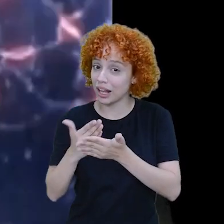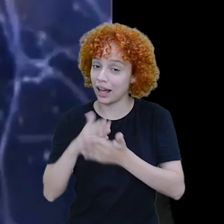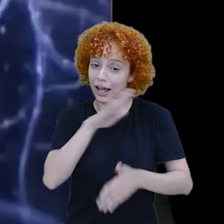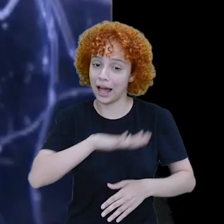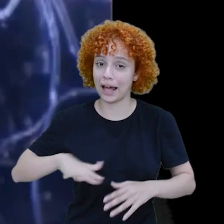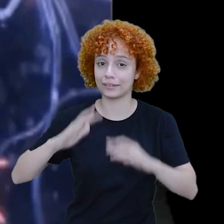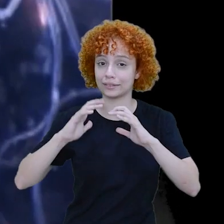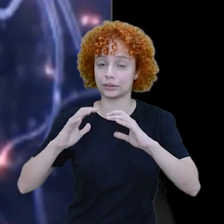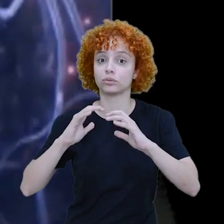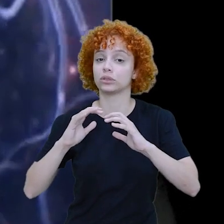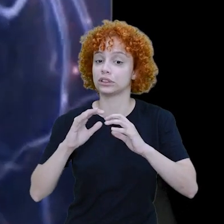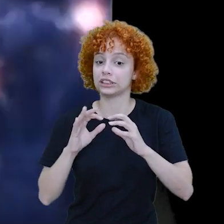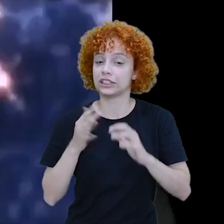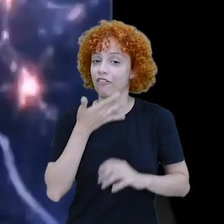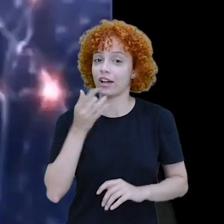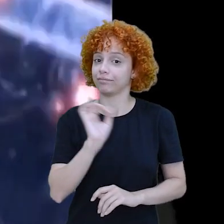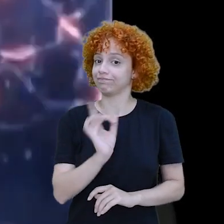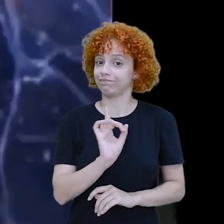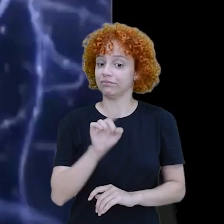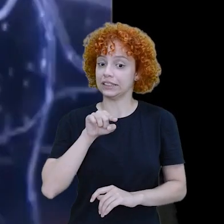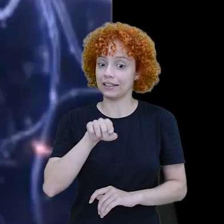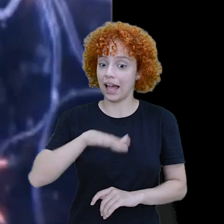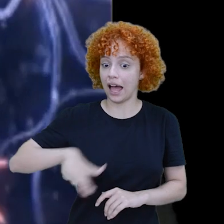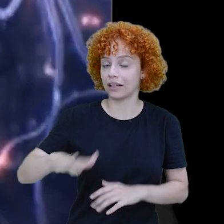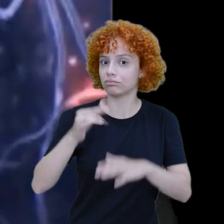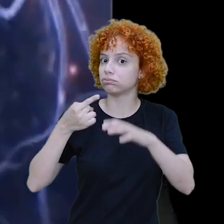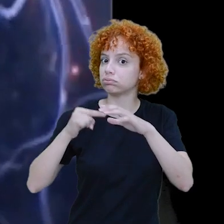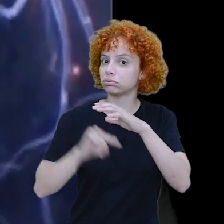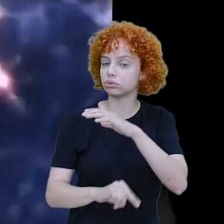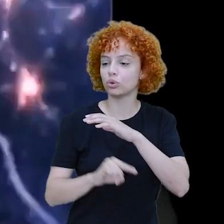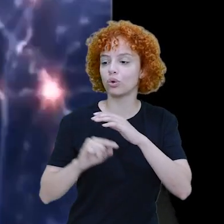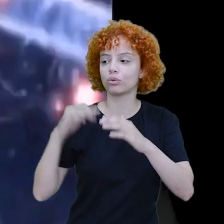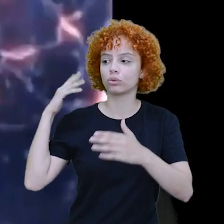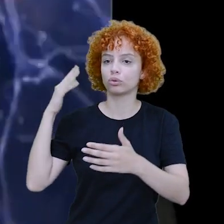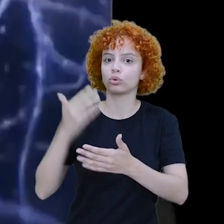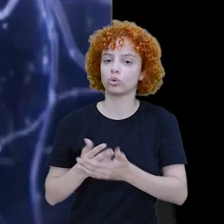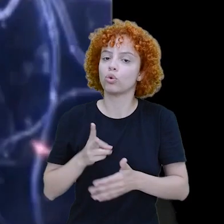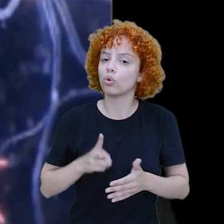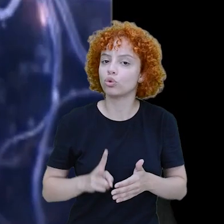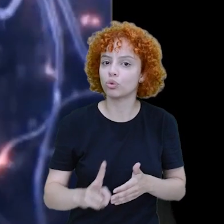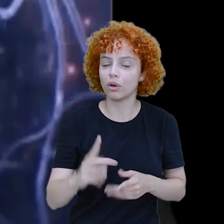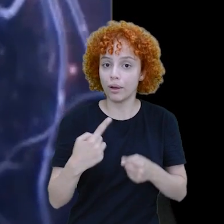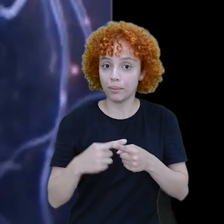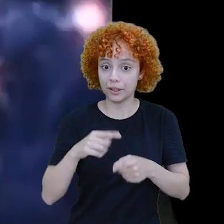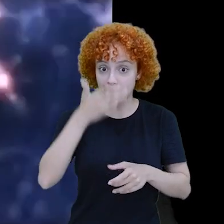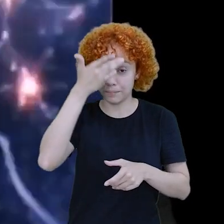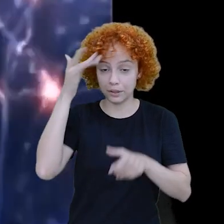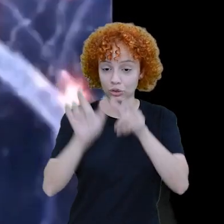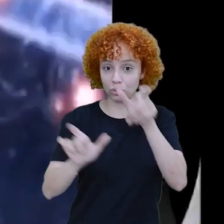e essa complexidade ainda se mantém, até porque muitos estudiosos e pesquisadores ainda